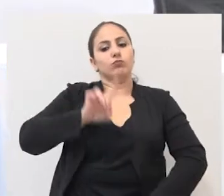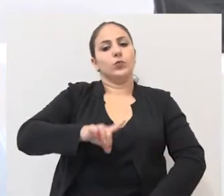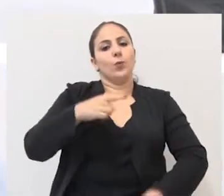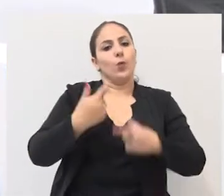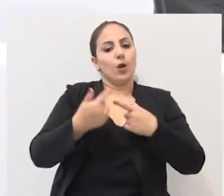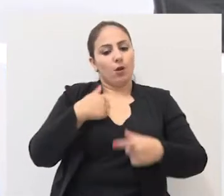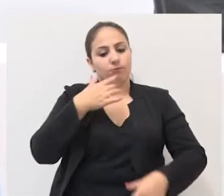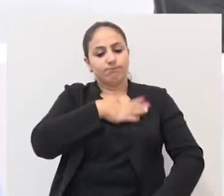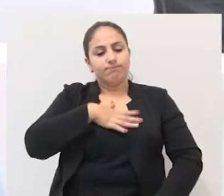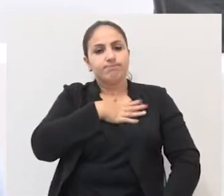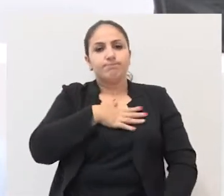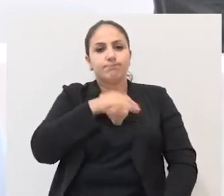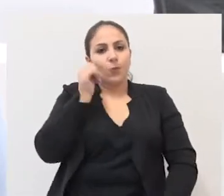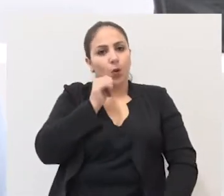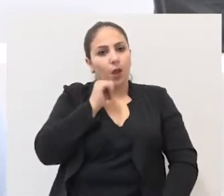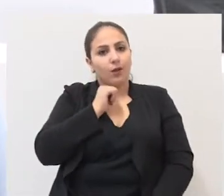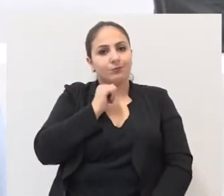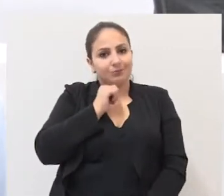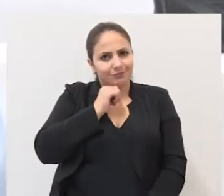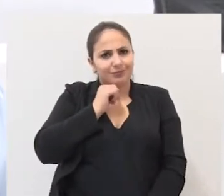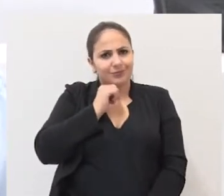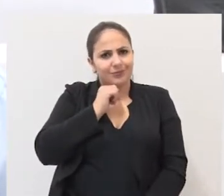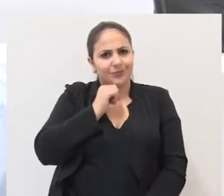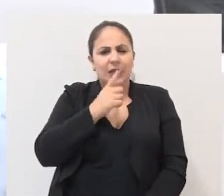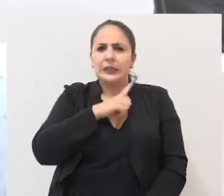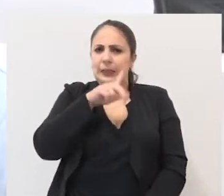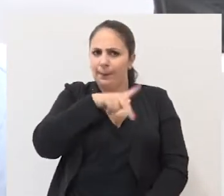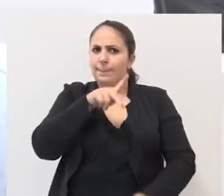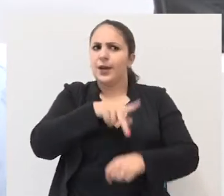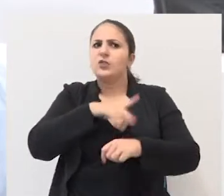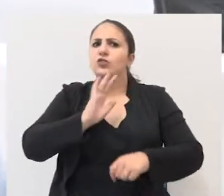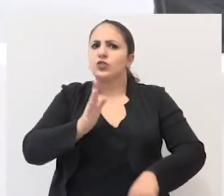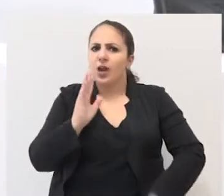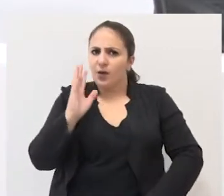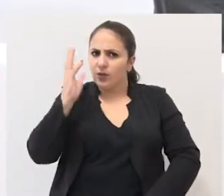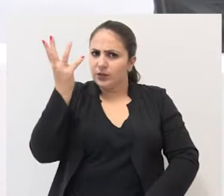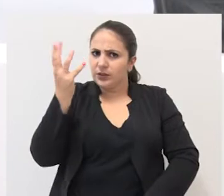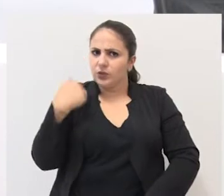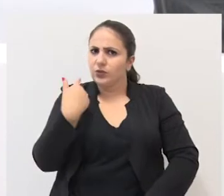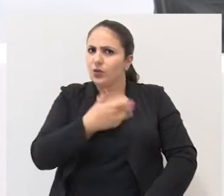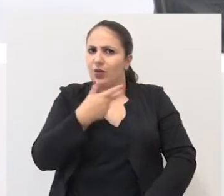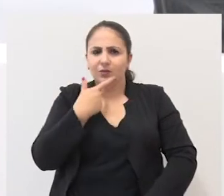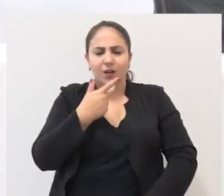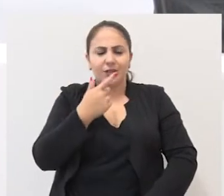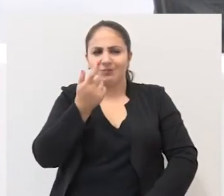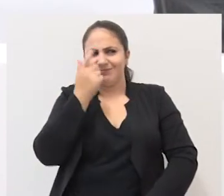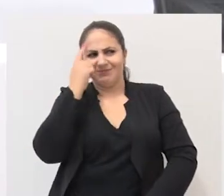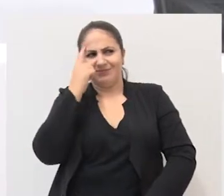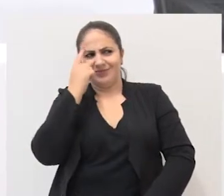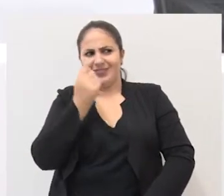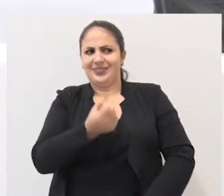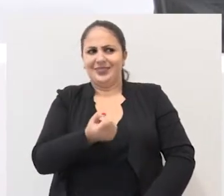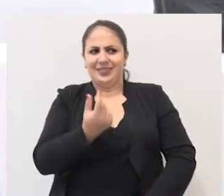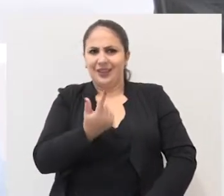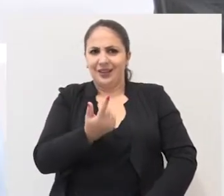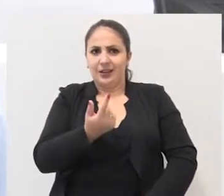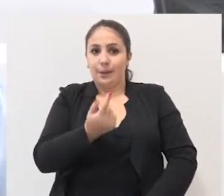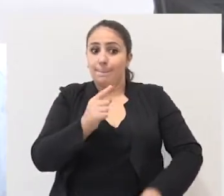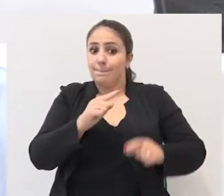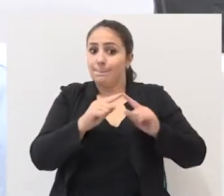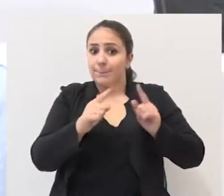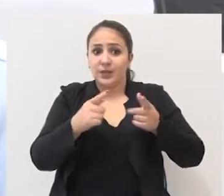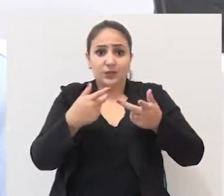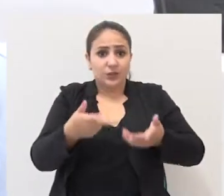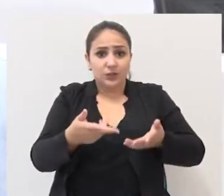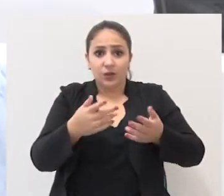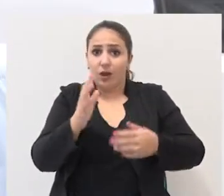mulher. Teve alguns países, né, que já aconteceu isso, já aconteceram esses precedentes e a gente fala, chega a ser absurdo. Mas é uma baita de uma